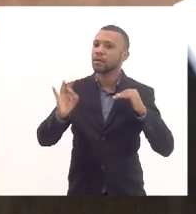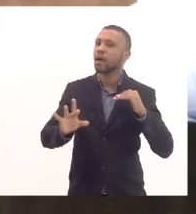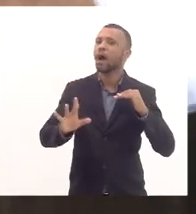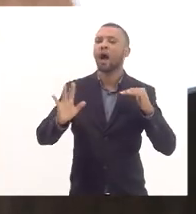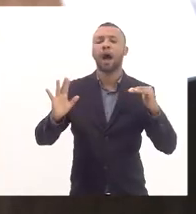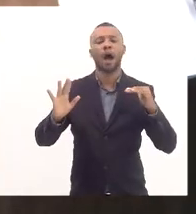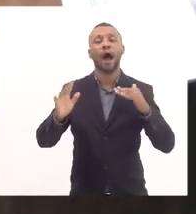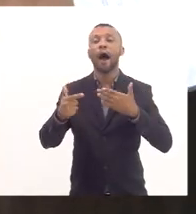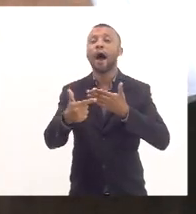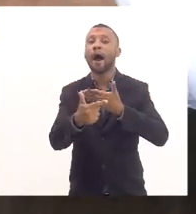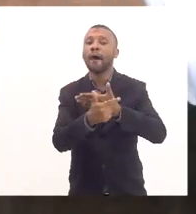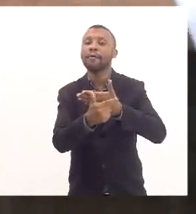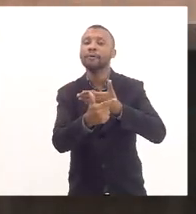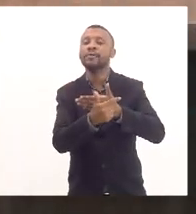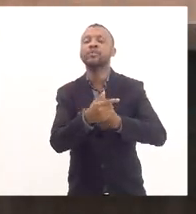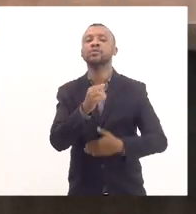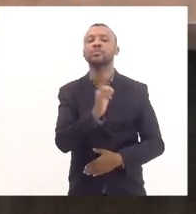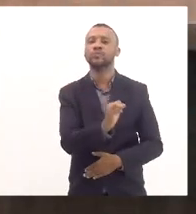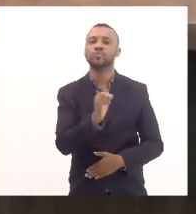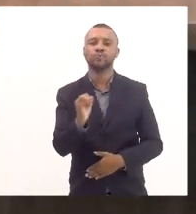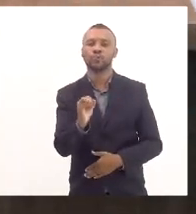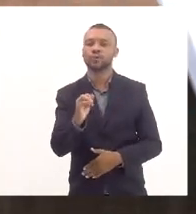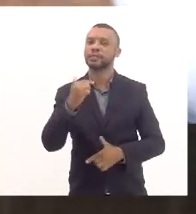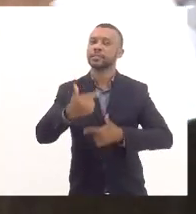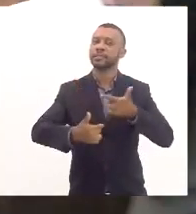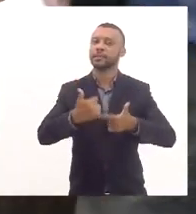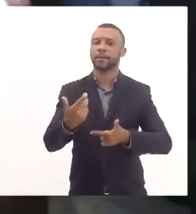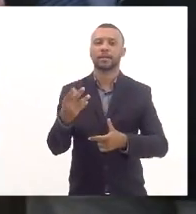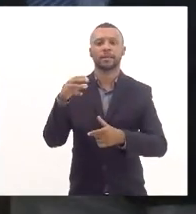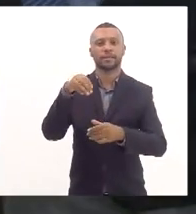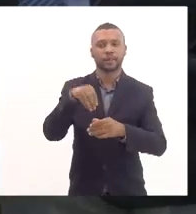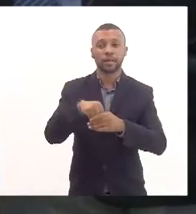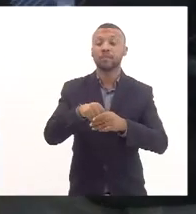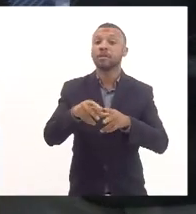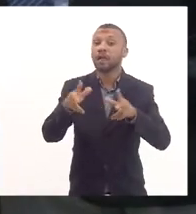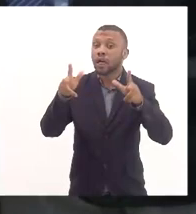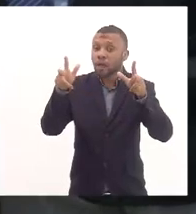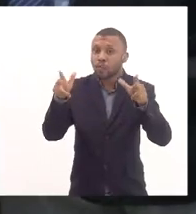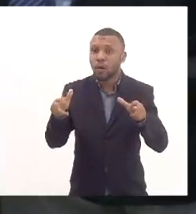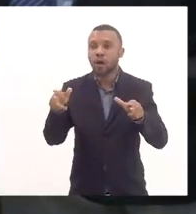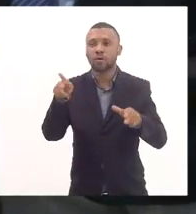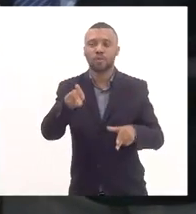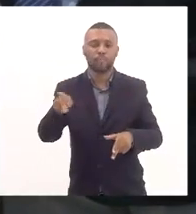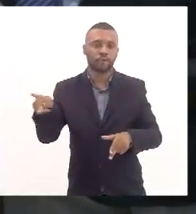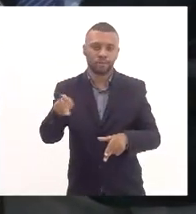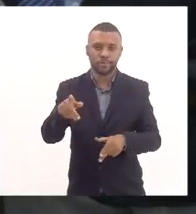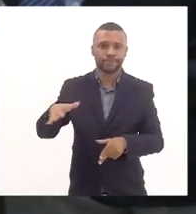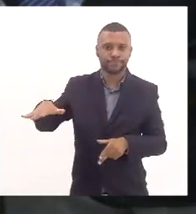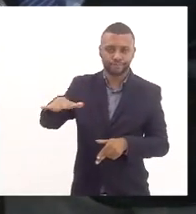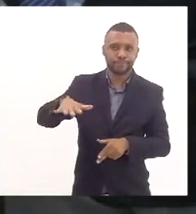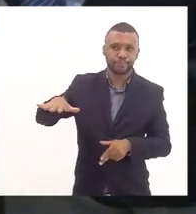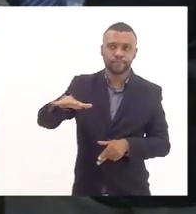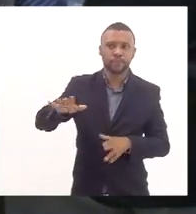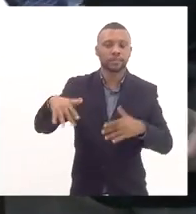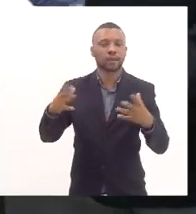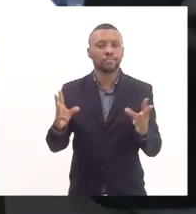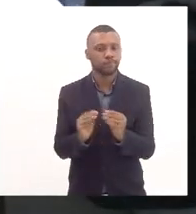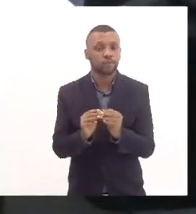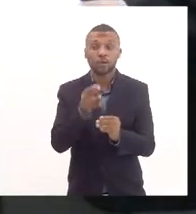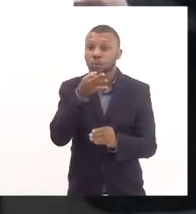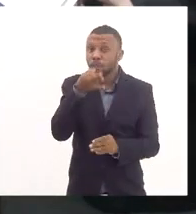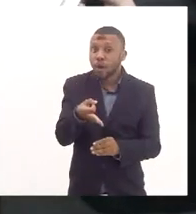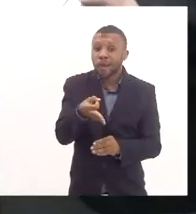a função dos instrutores que eles realizam uma função igual a dos professores então ao nosso